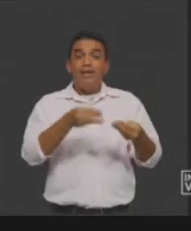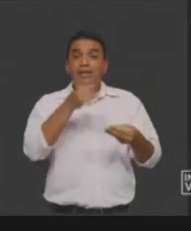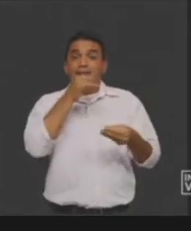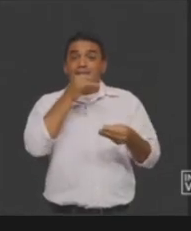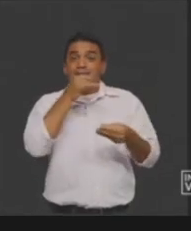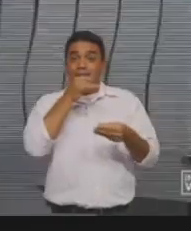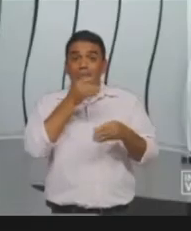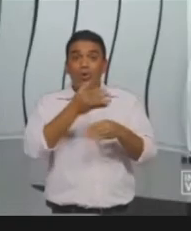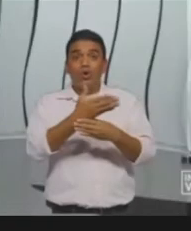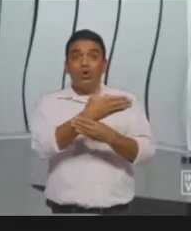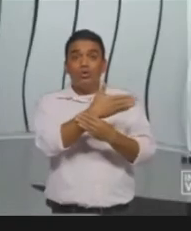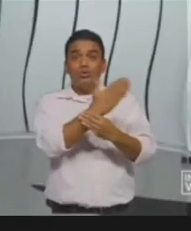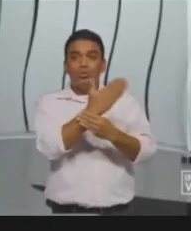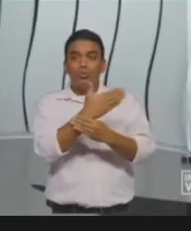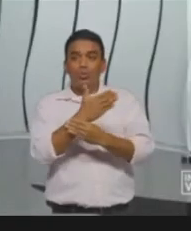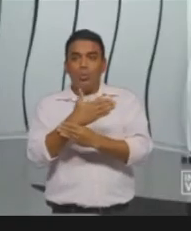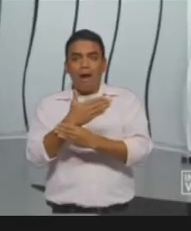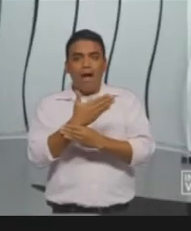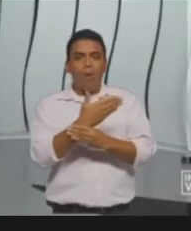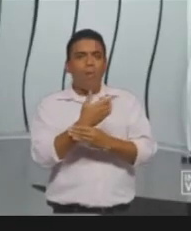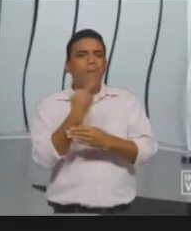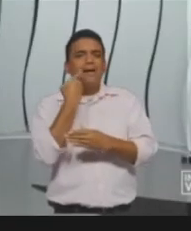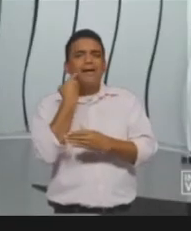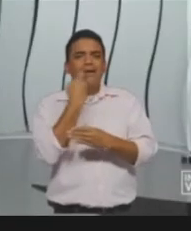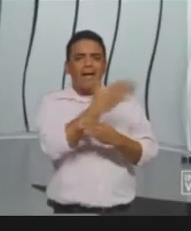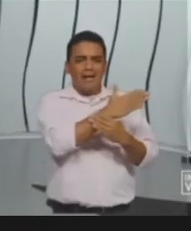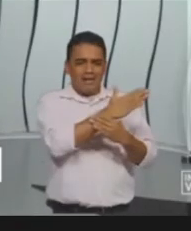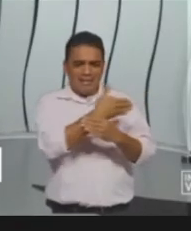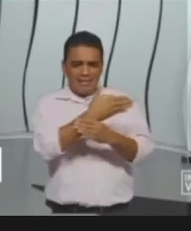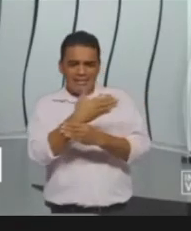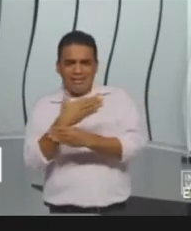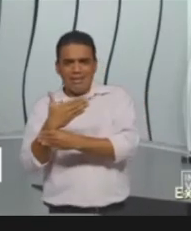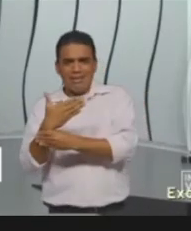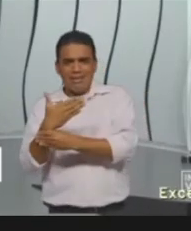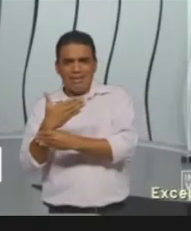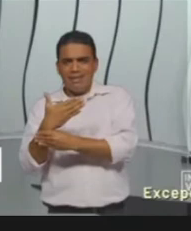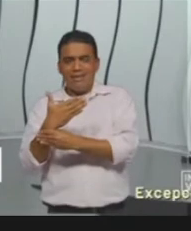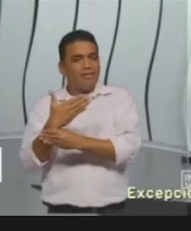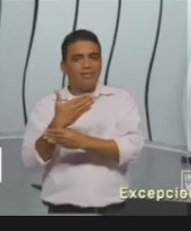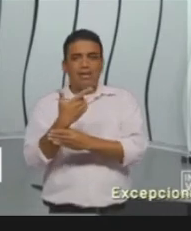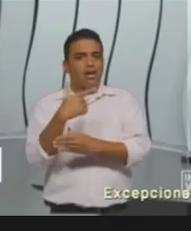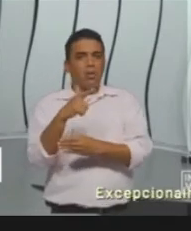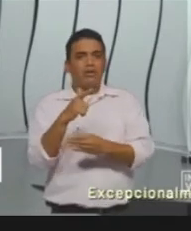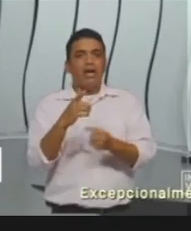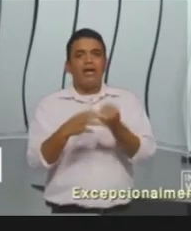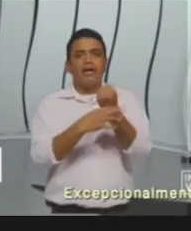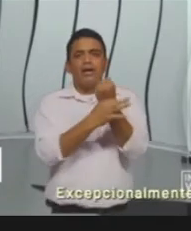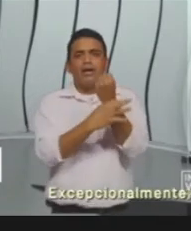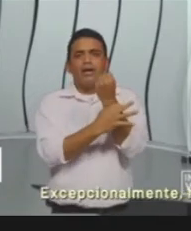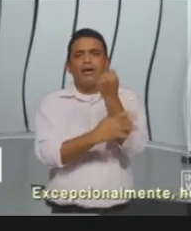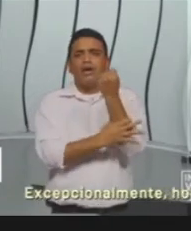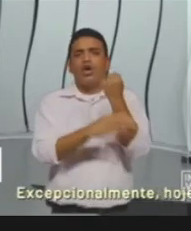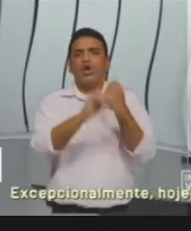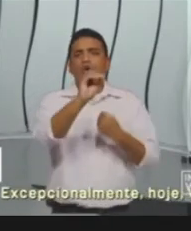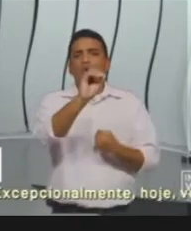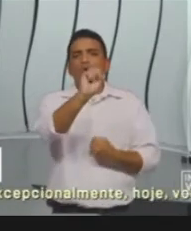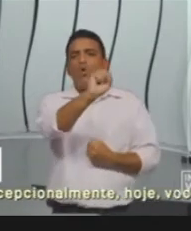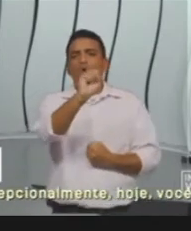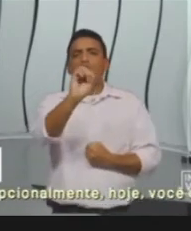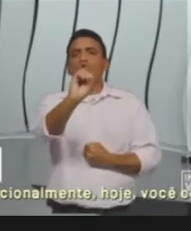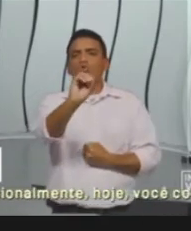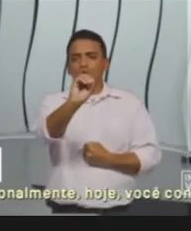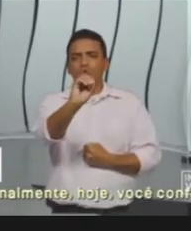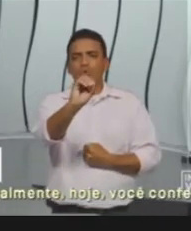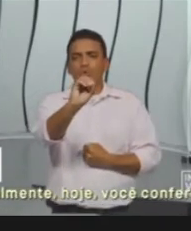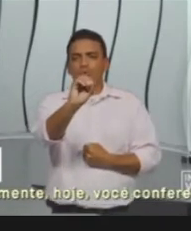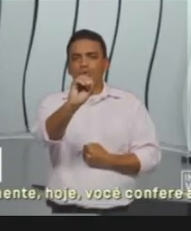por exemplo, que não tem um esqueleto ósseo, tem um esqueleto cartilaginoso. E esse esqueleto ele é